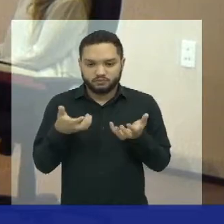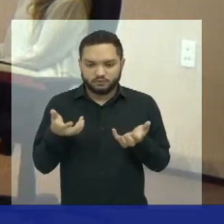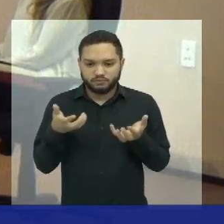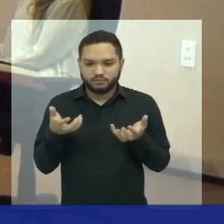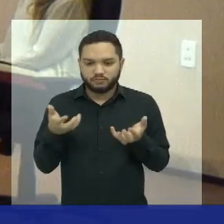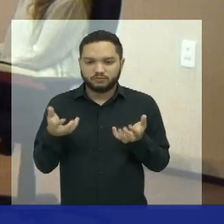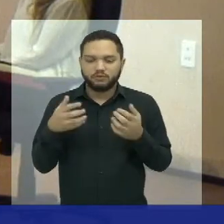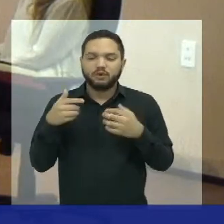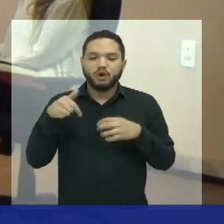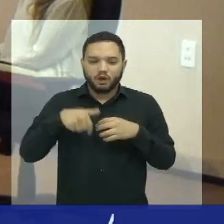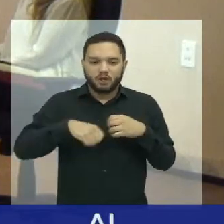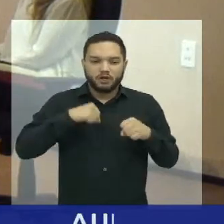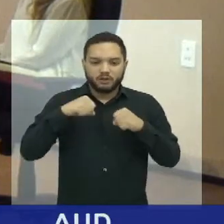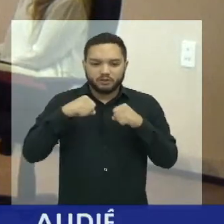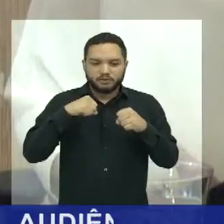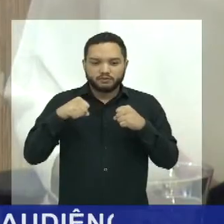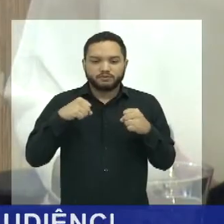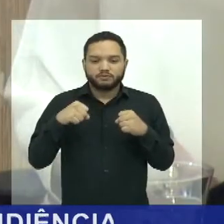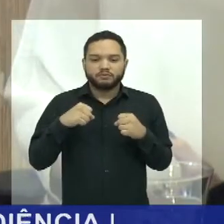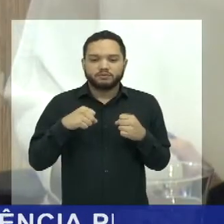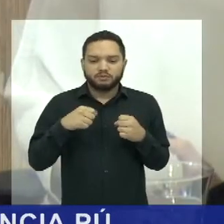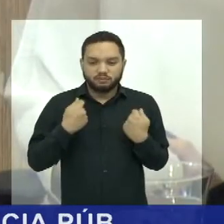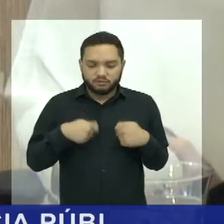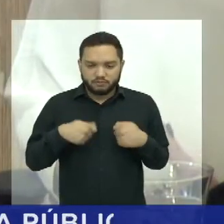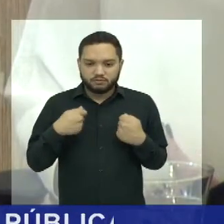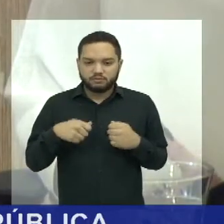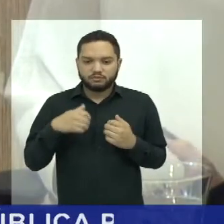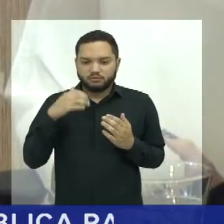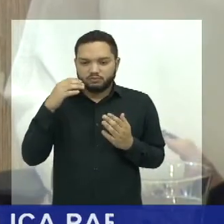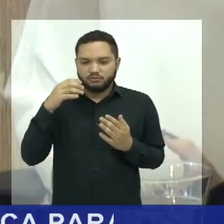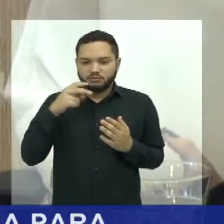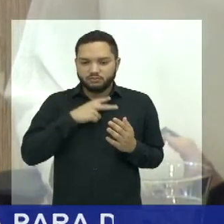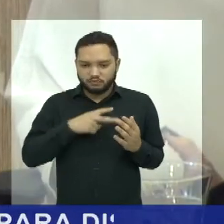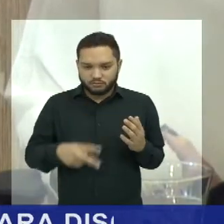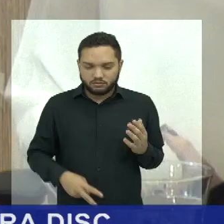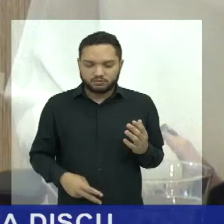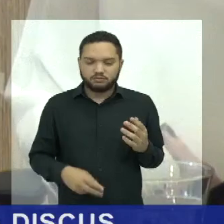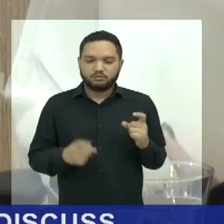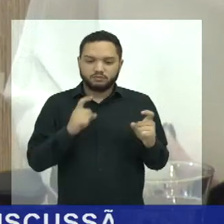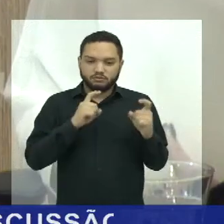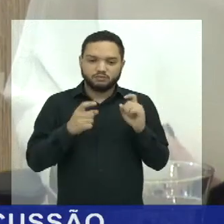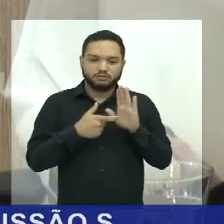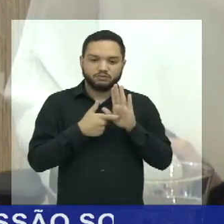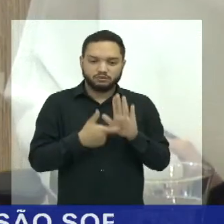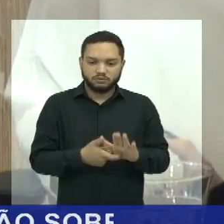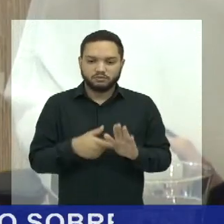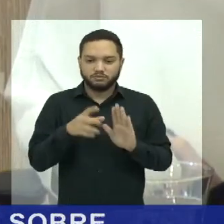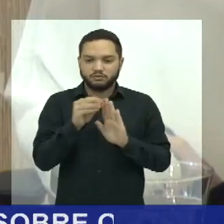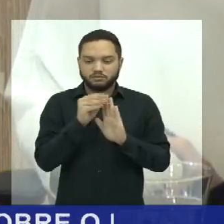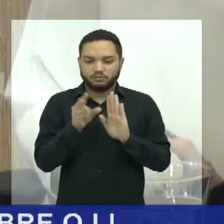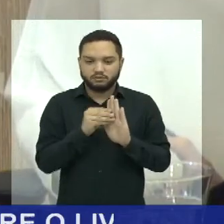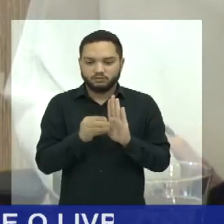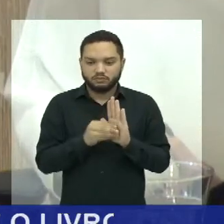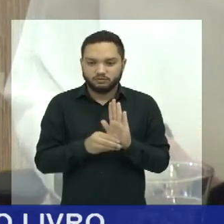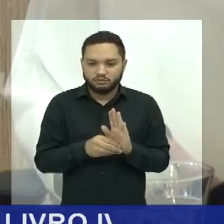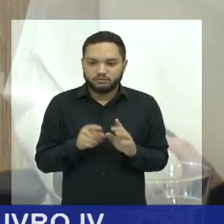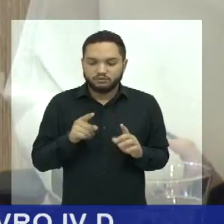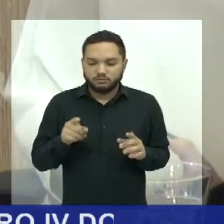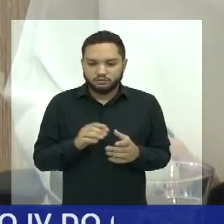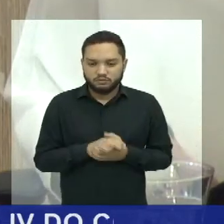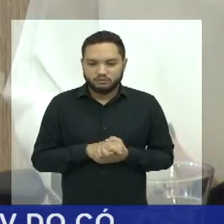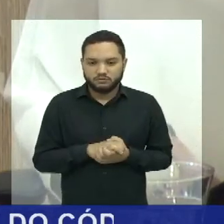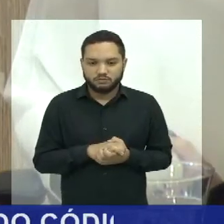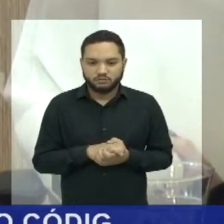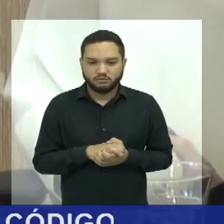tenha sido debatido seja levado, sim, em consideração pelos vereadores, através de apresentação de emendas, certo? Para a gente